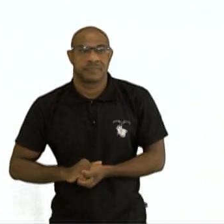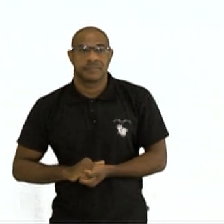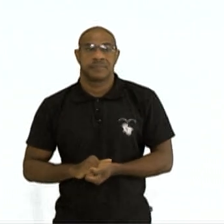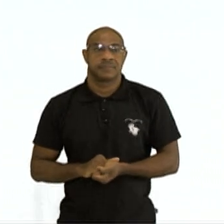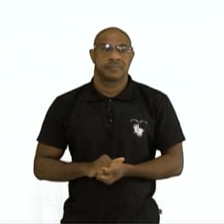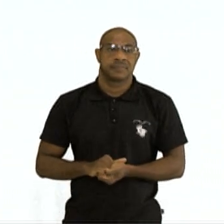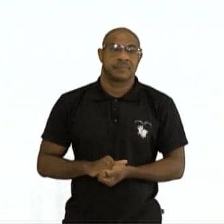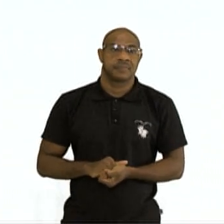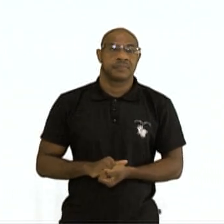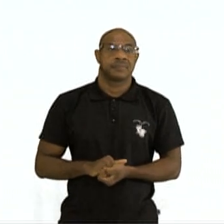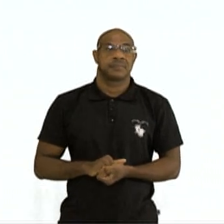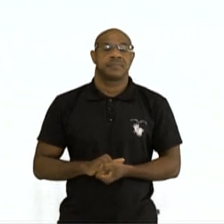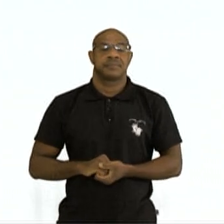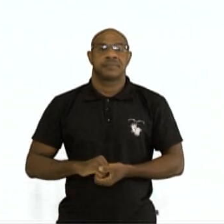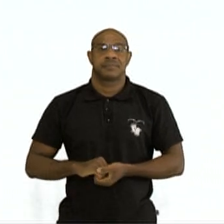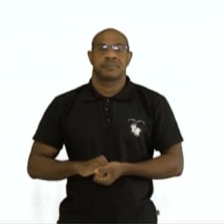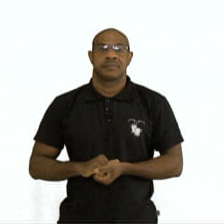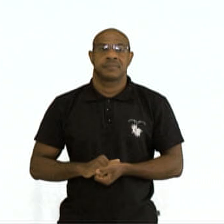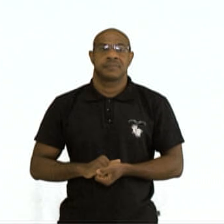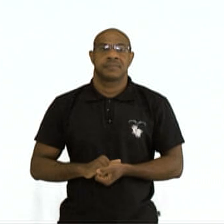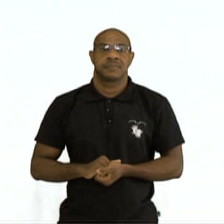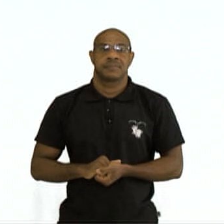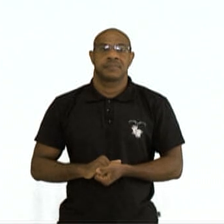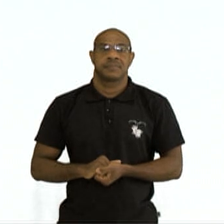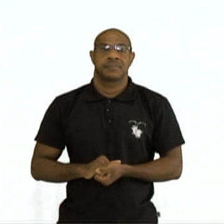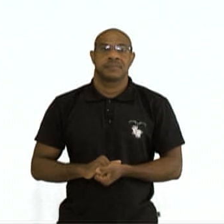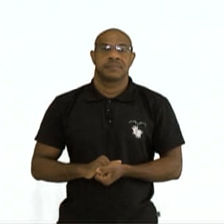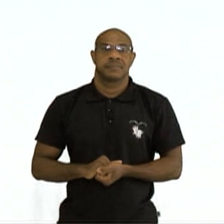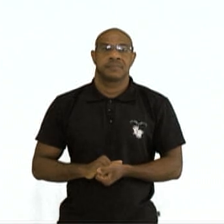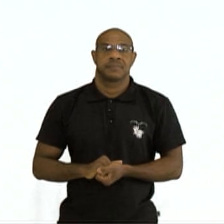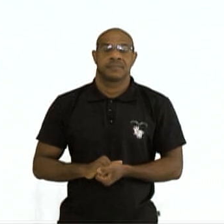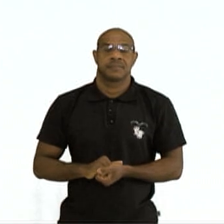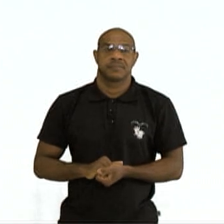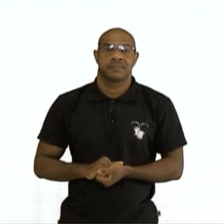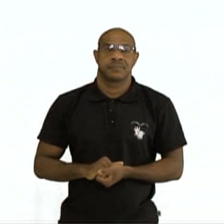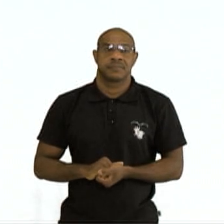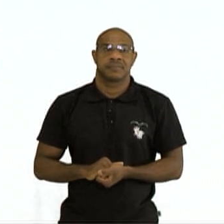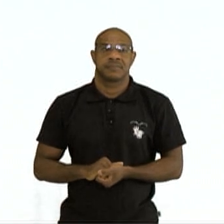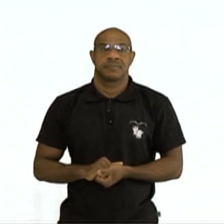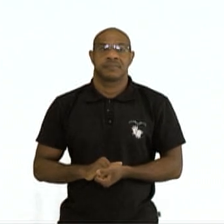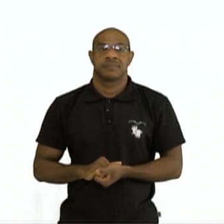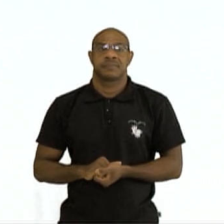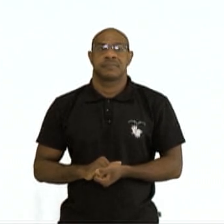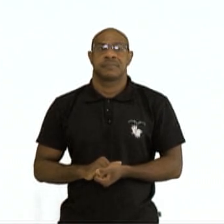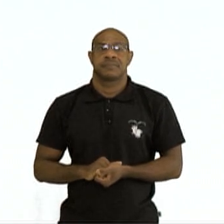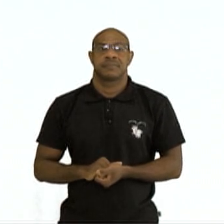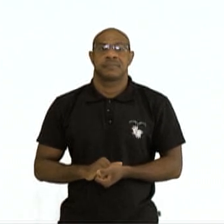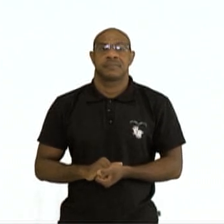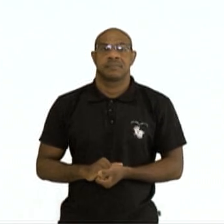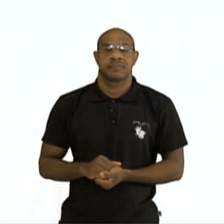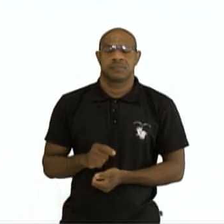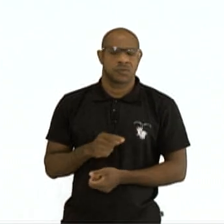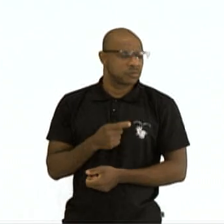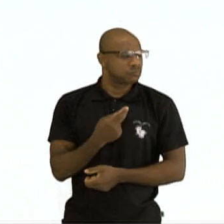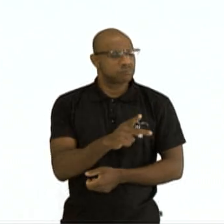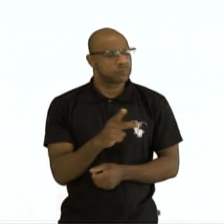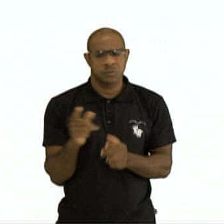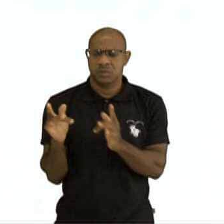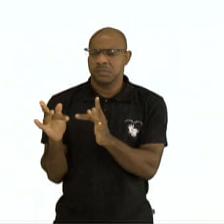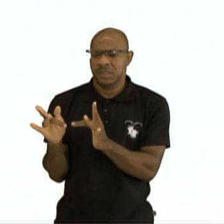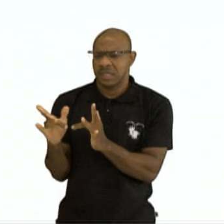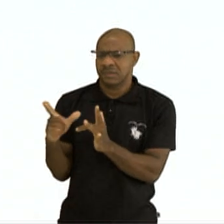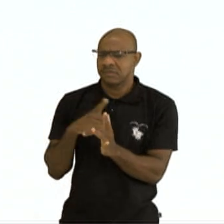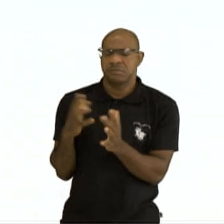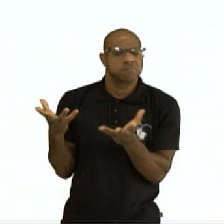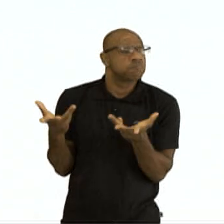B. Wouldn't your boyfriend be amazed if he could see you now? O seu namorado não ficaria